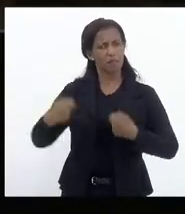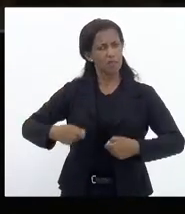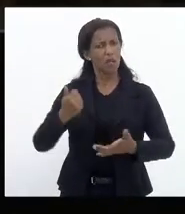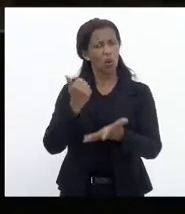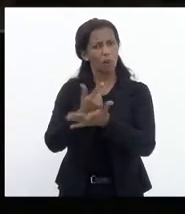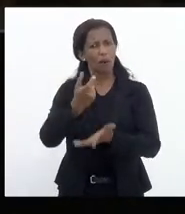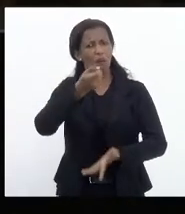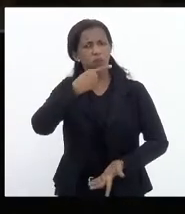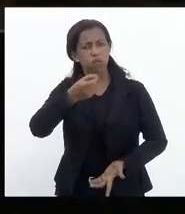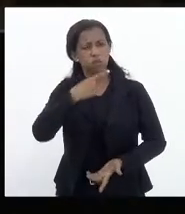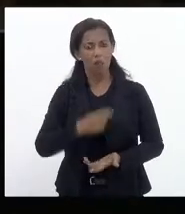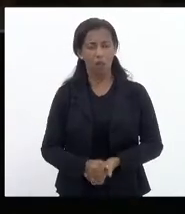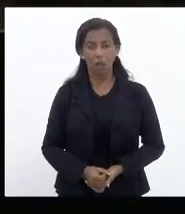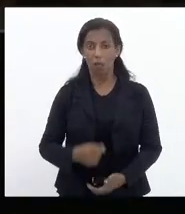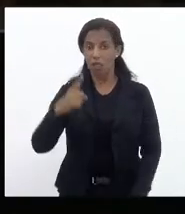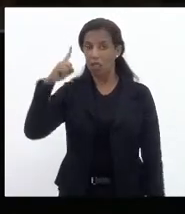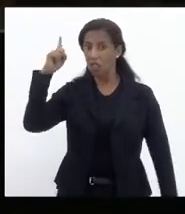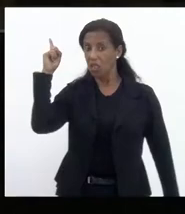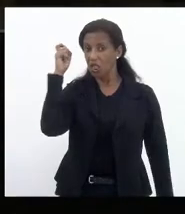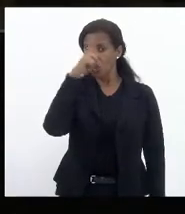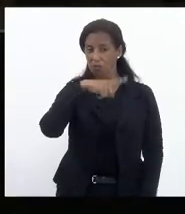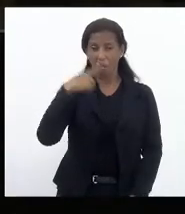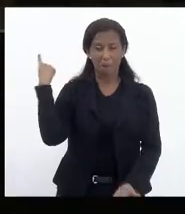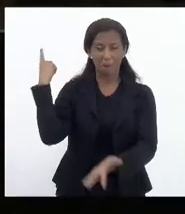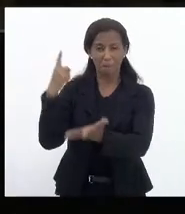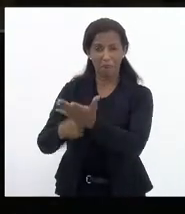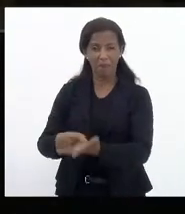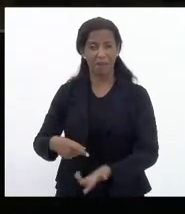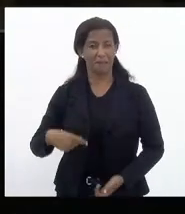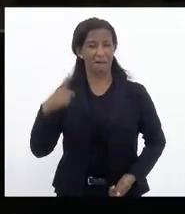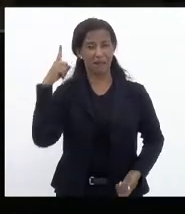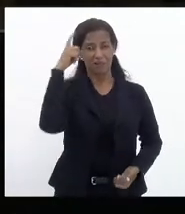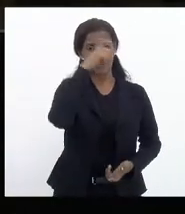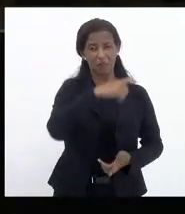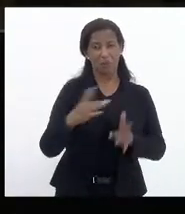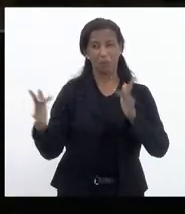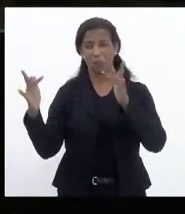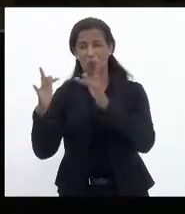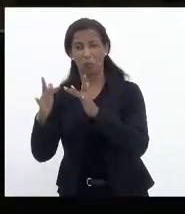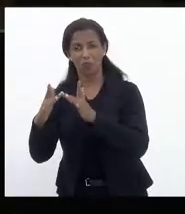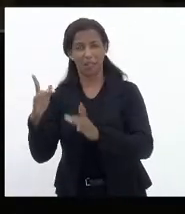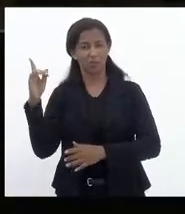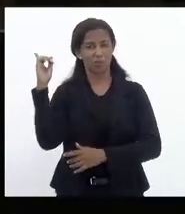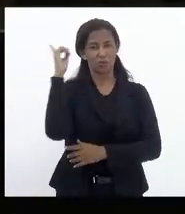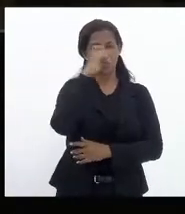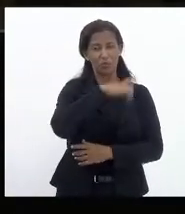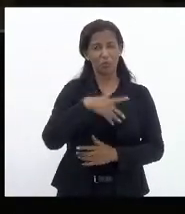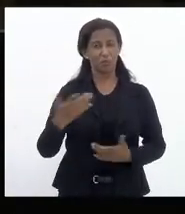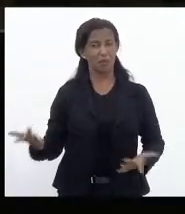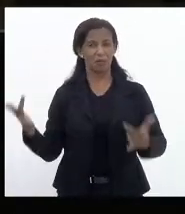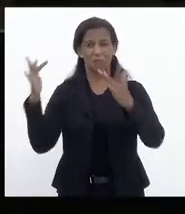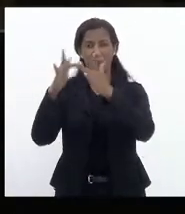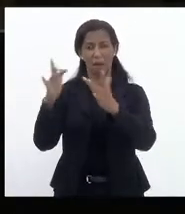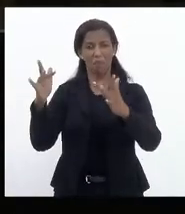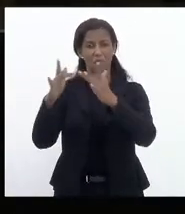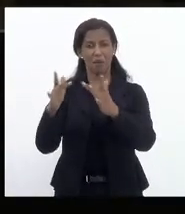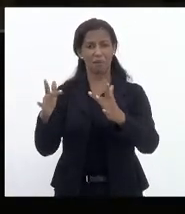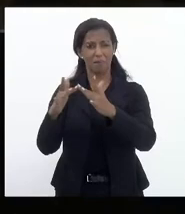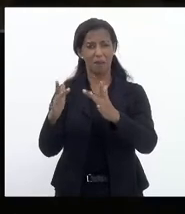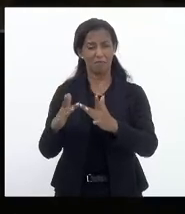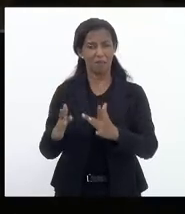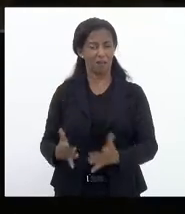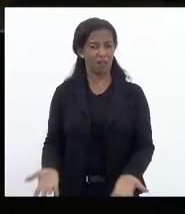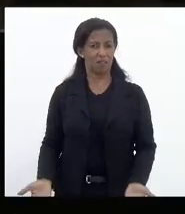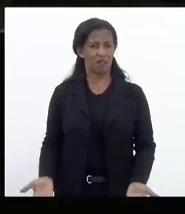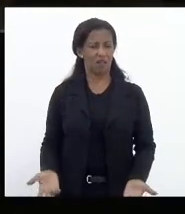medicamento a dificuldade foi para marcar dificuldade foi para atender agora para o João vistas para aqueles